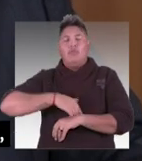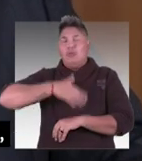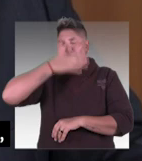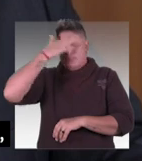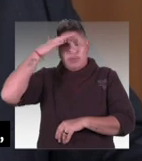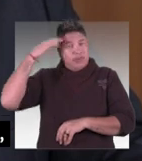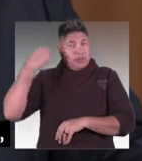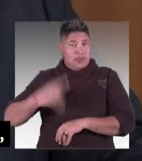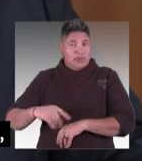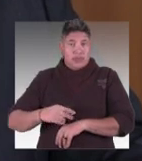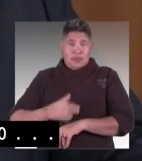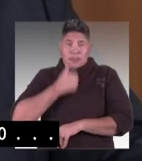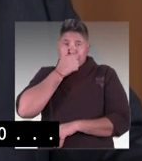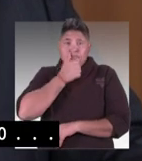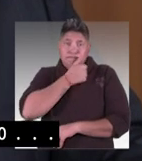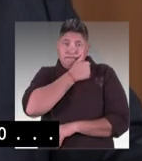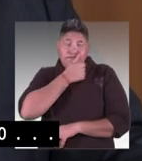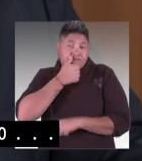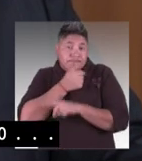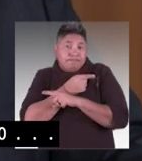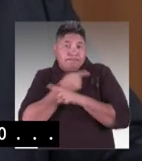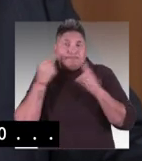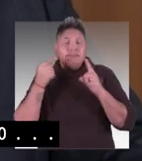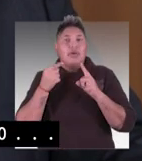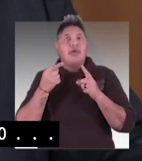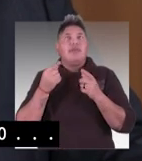sacrifício, mas é um futuro